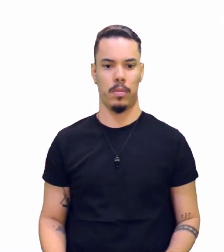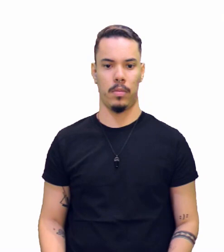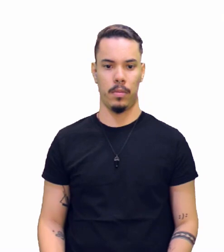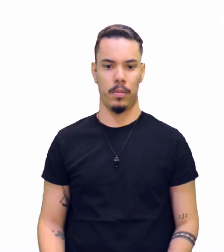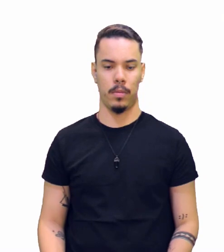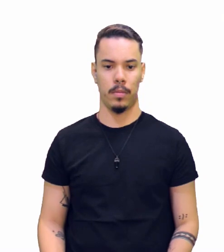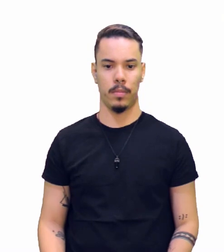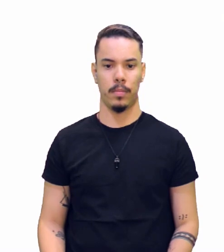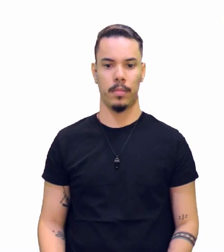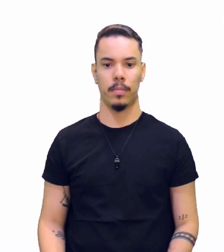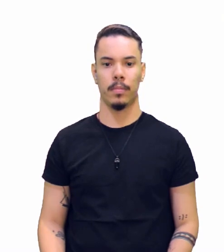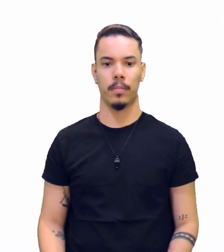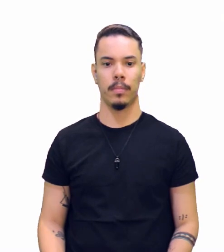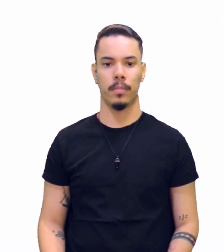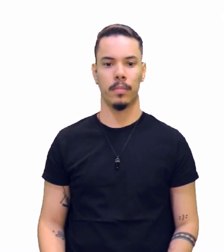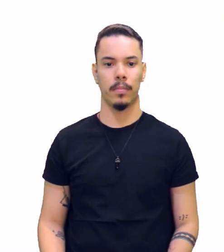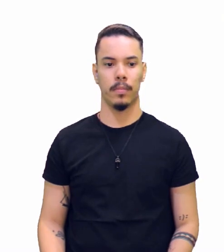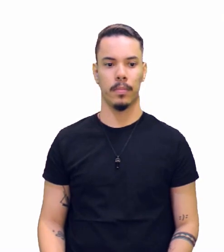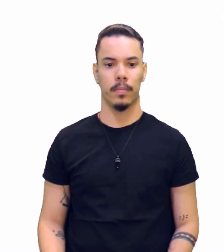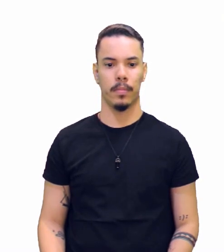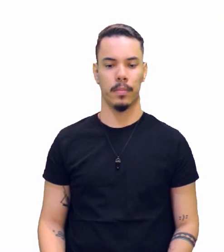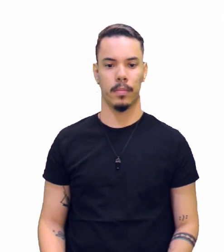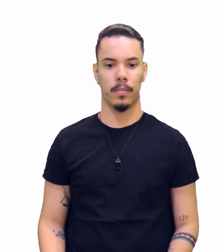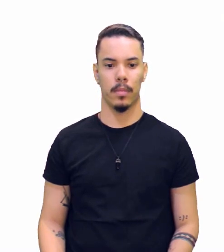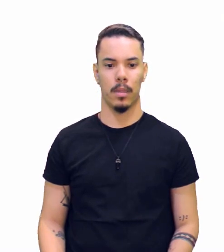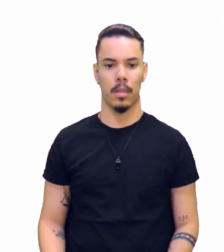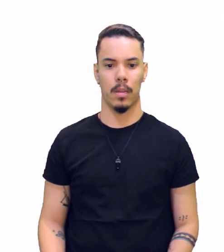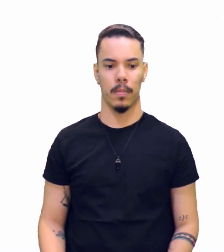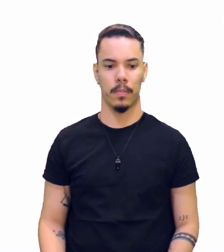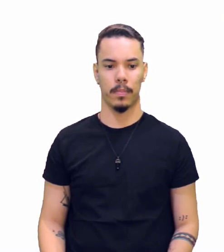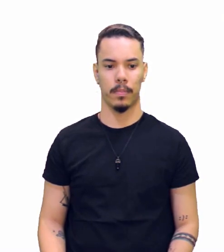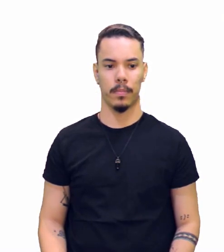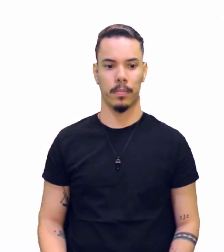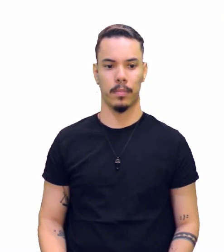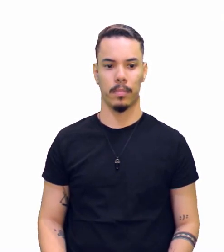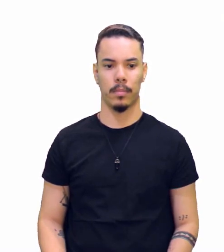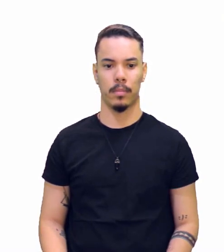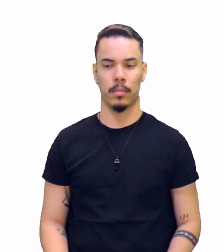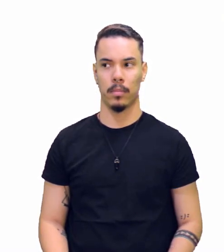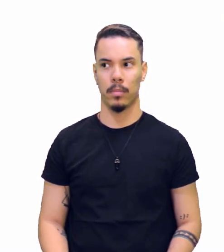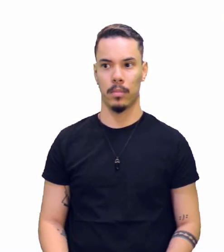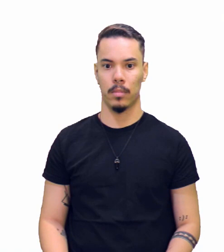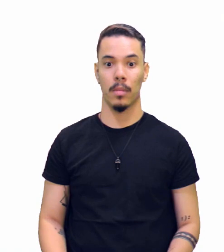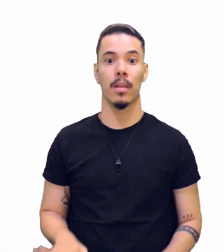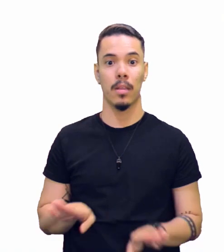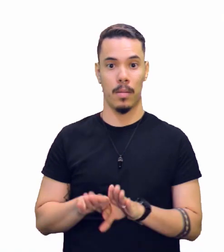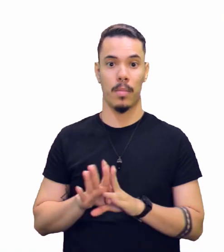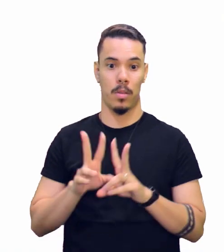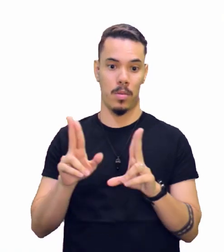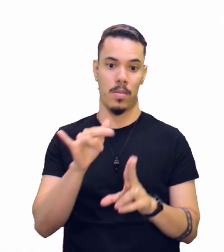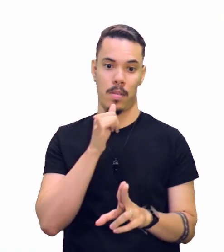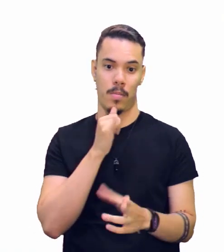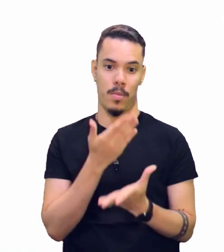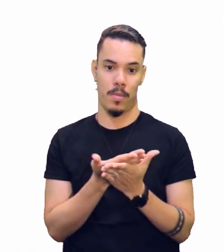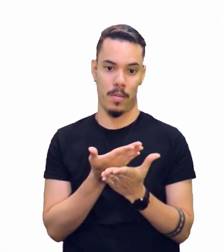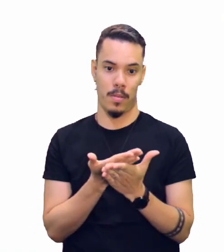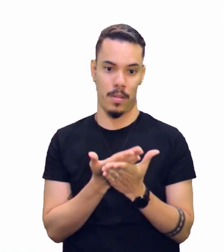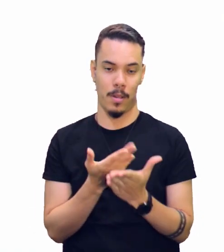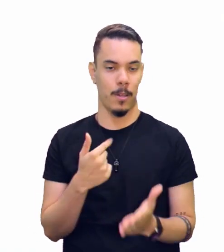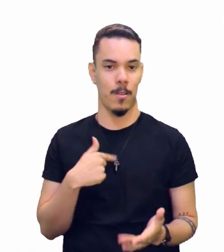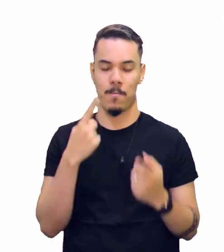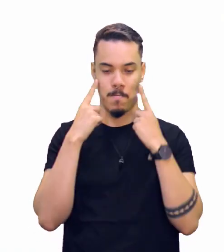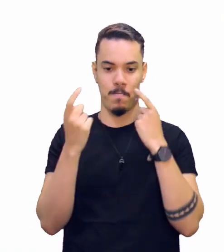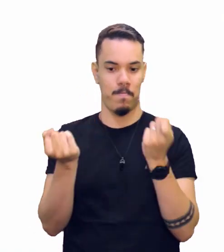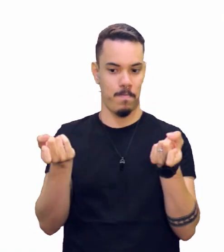falar I don't mind que esse Mind que a gente que a gente viu nas nossas aulas I don't care Eu não me